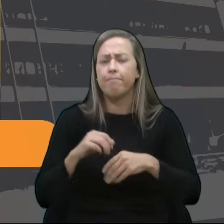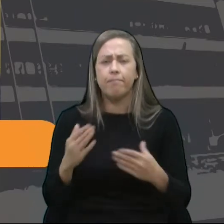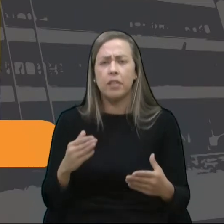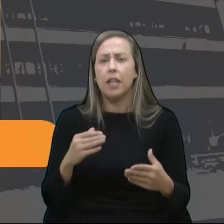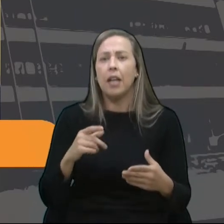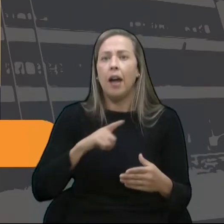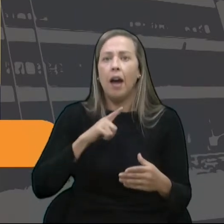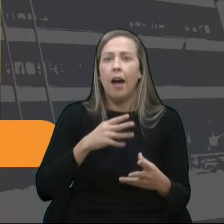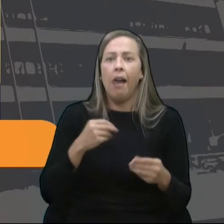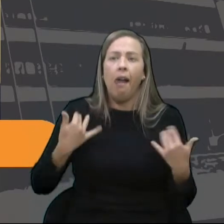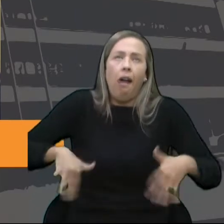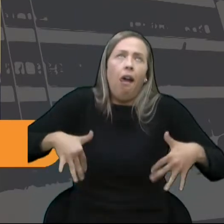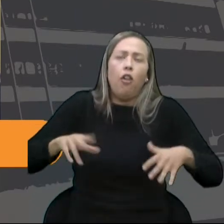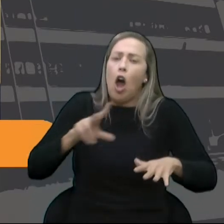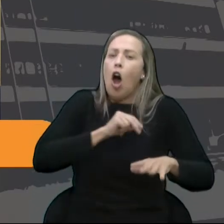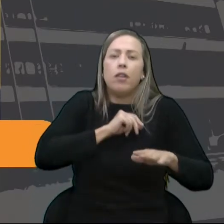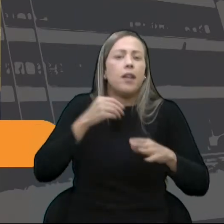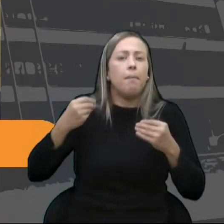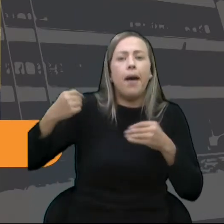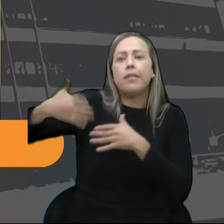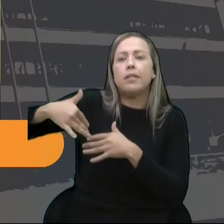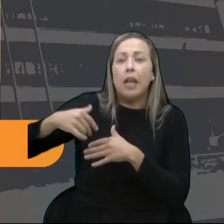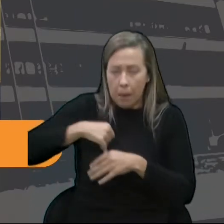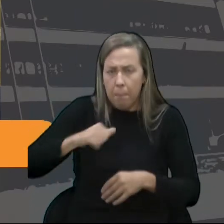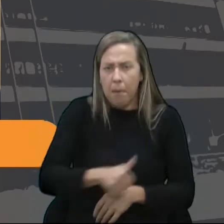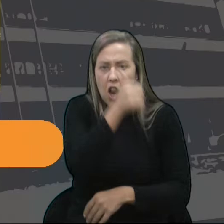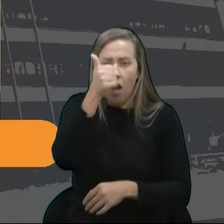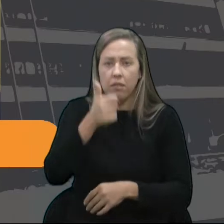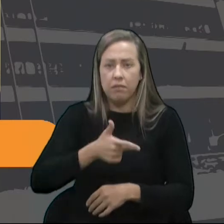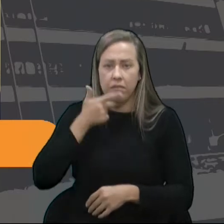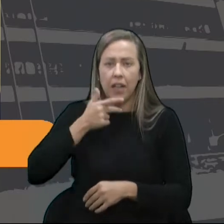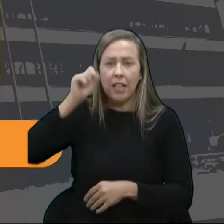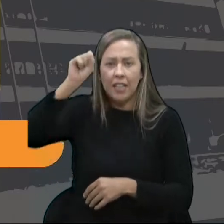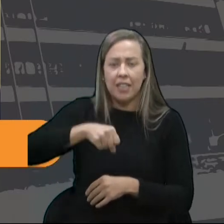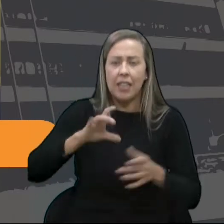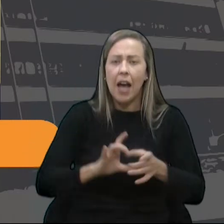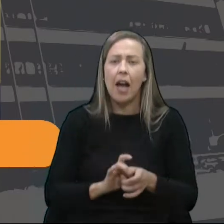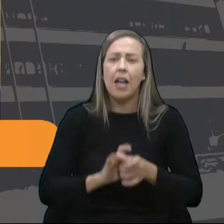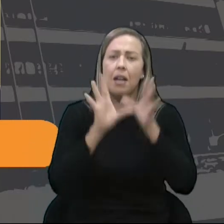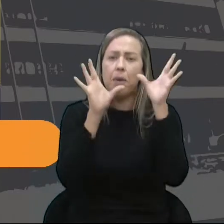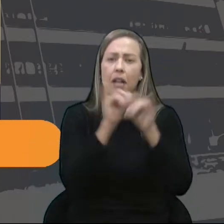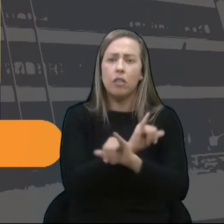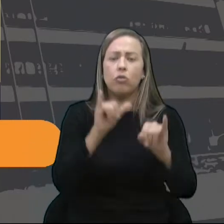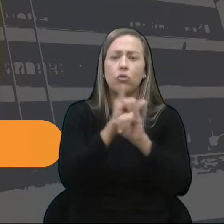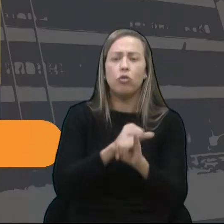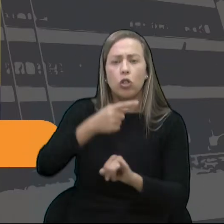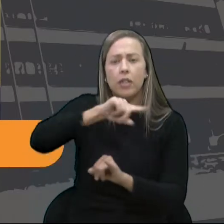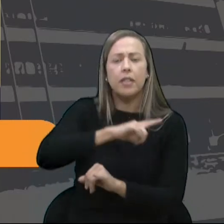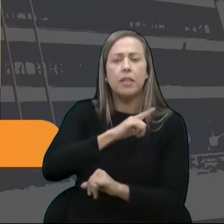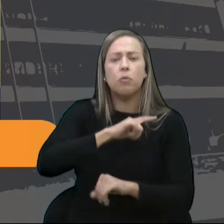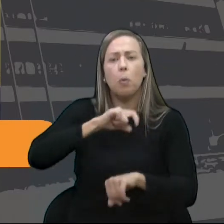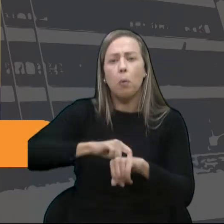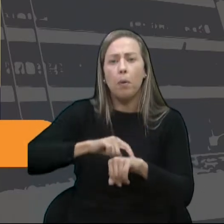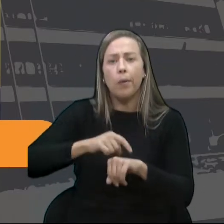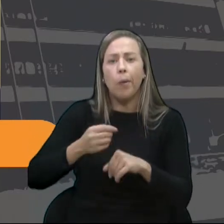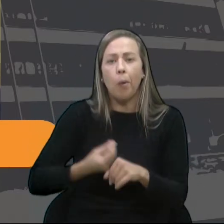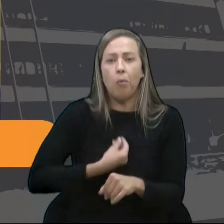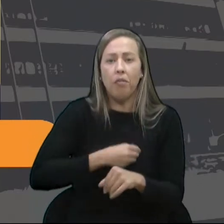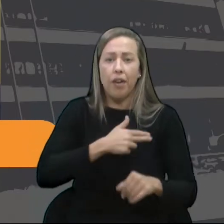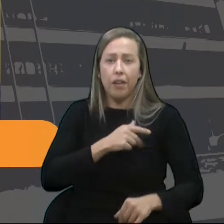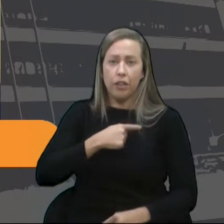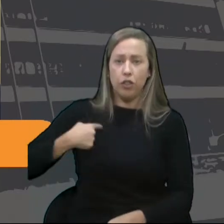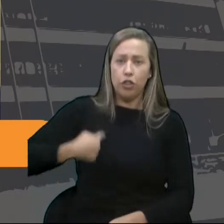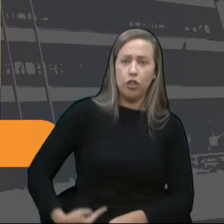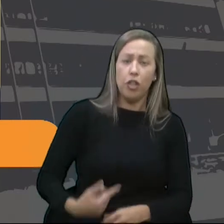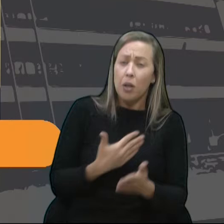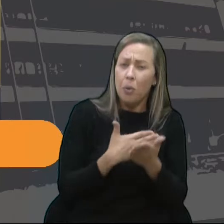alguns exageros, eu prefiro esse segundo aspecto. Eu prefiro que haja essa liberdade para que nós não tenhamos situações como as vividas na China, lá